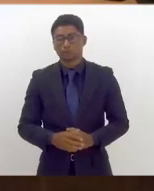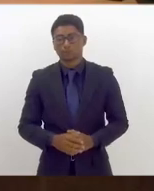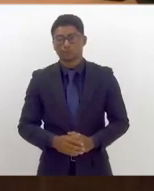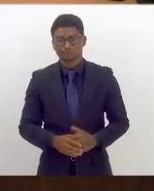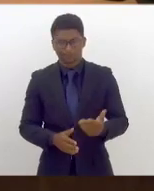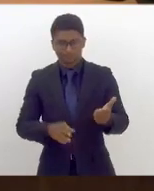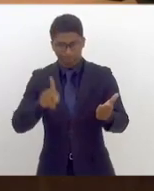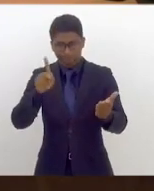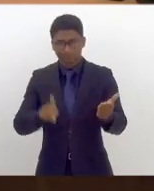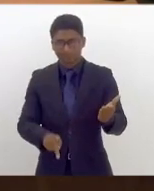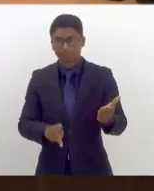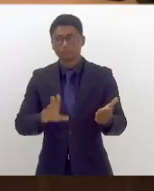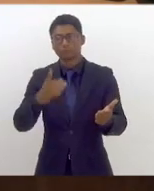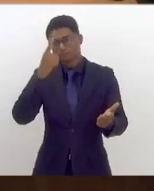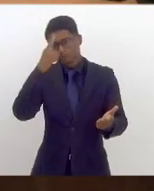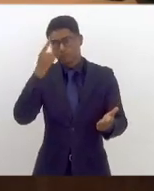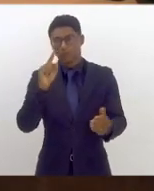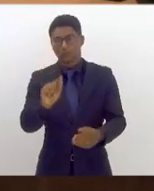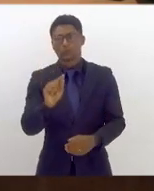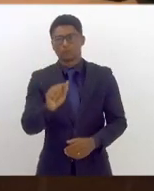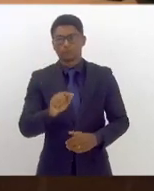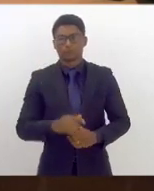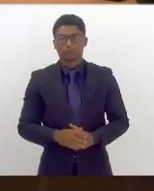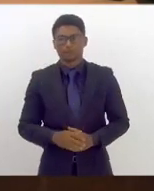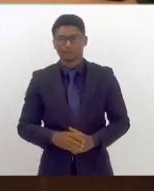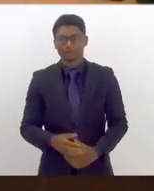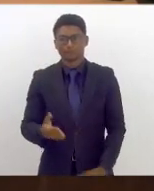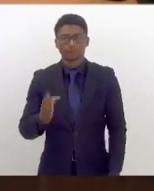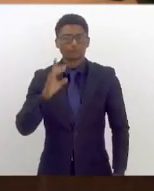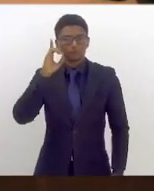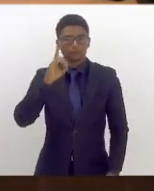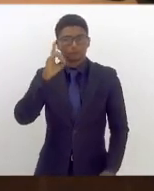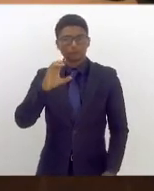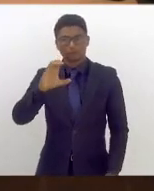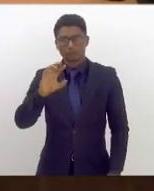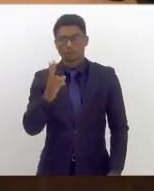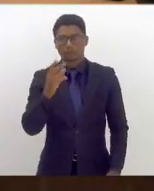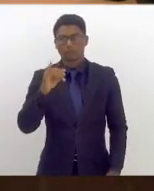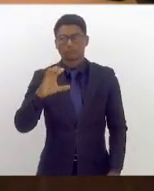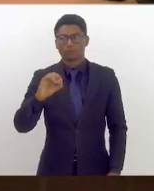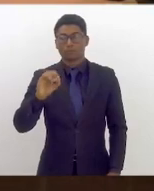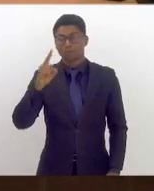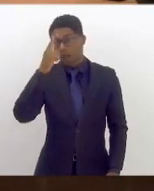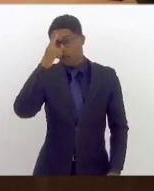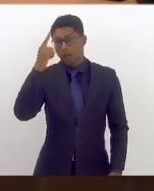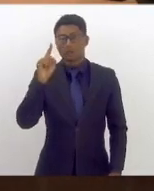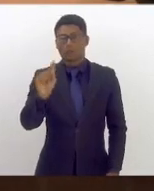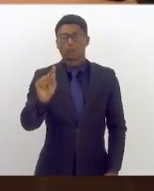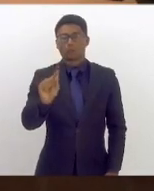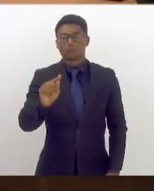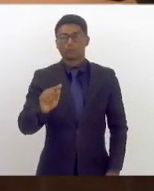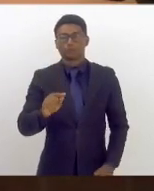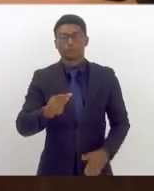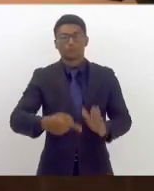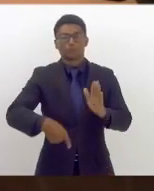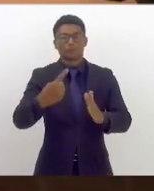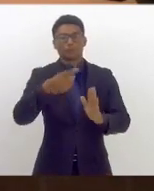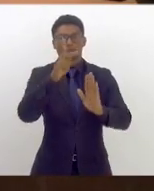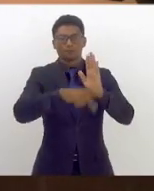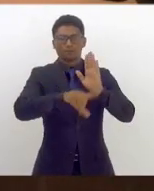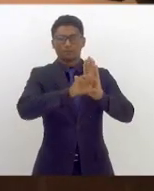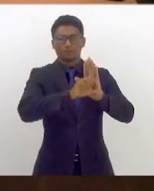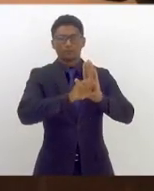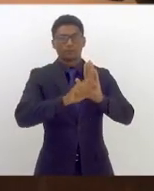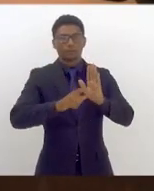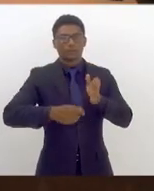é só para lembrar ao nosso doce Chico Machado que o primeiro projeto de taxa de